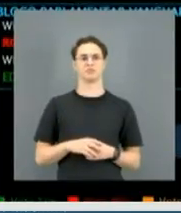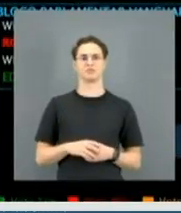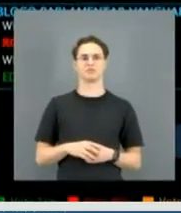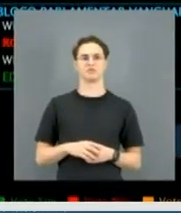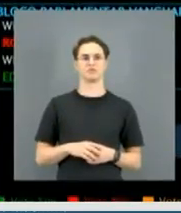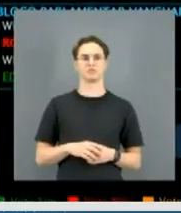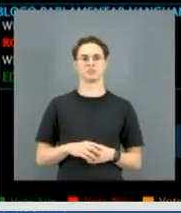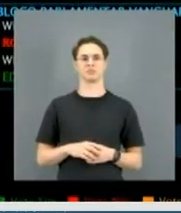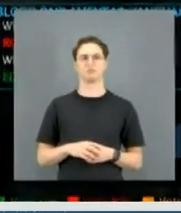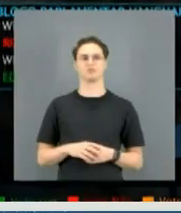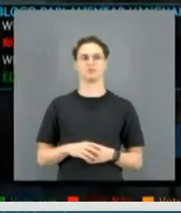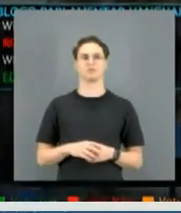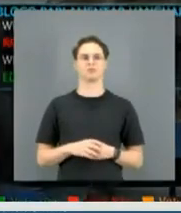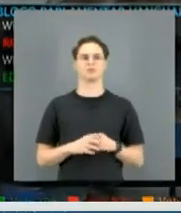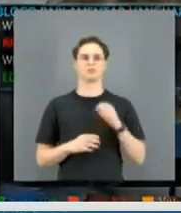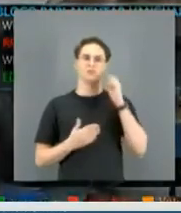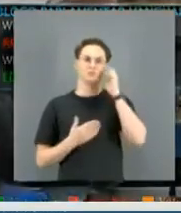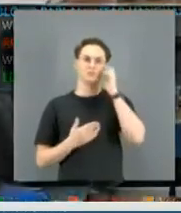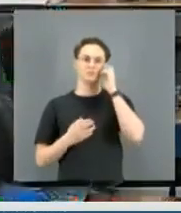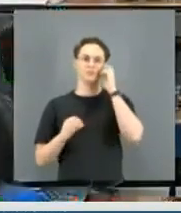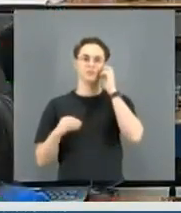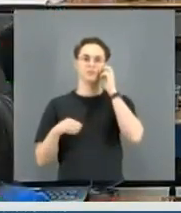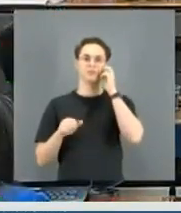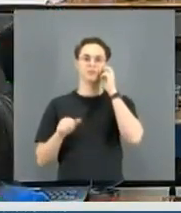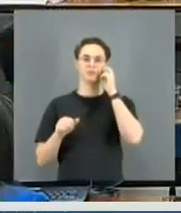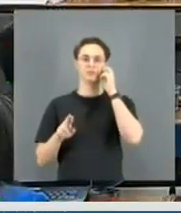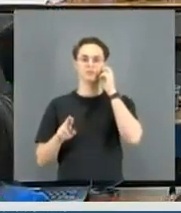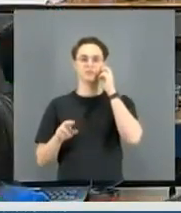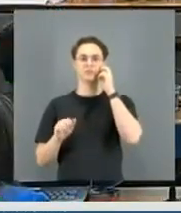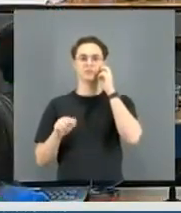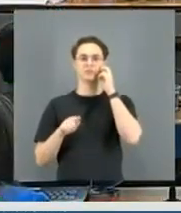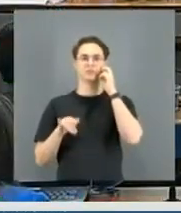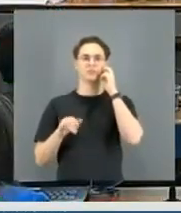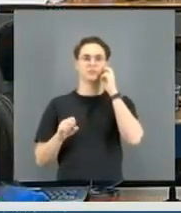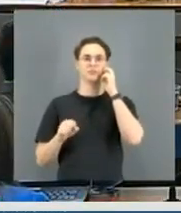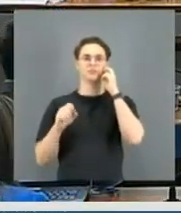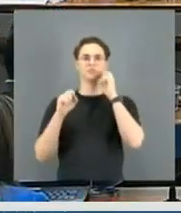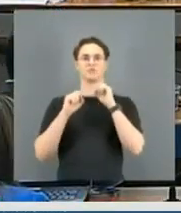positivamente para estar auxiliando a economia e também para estar auxiliando ter